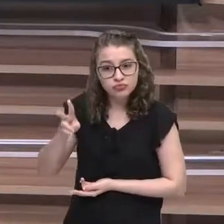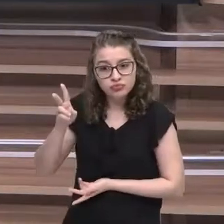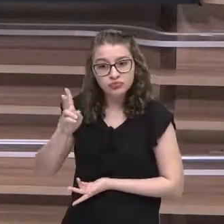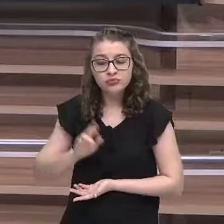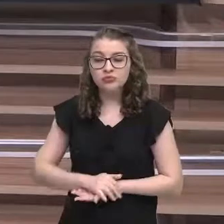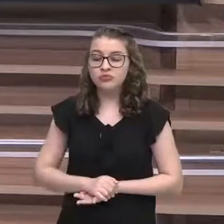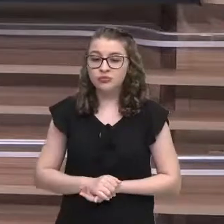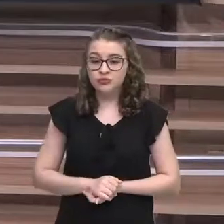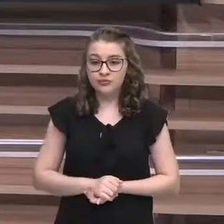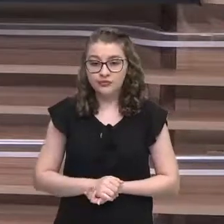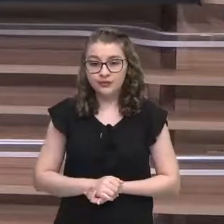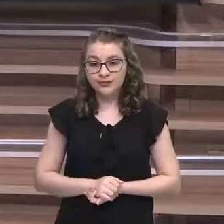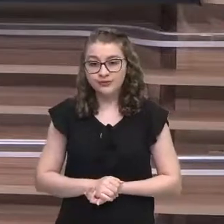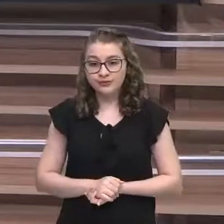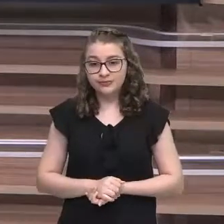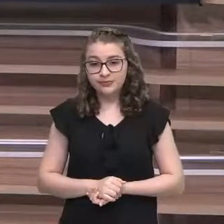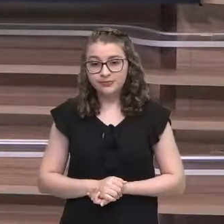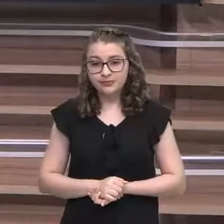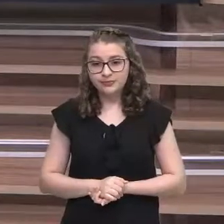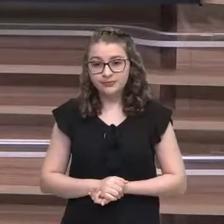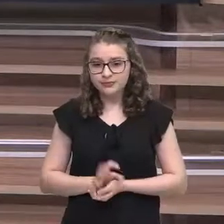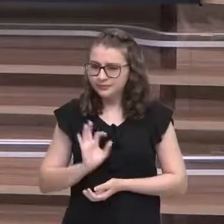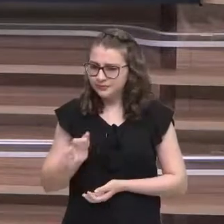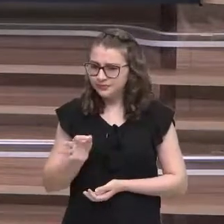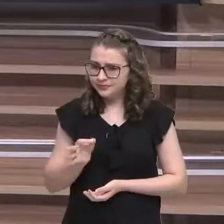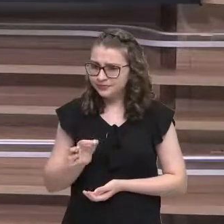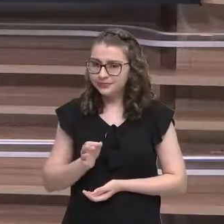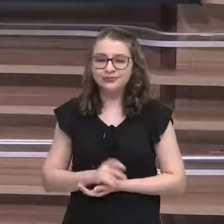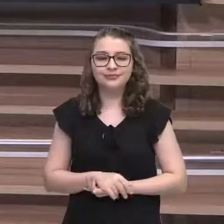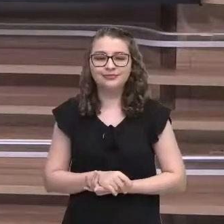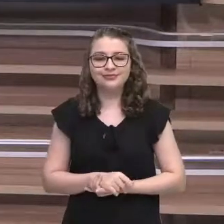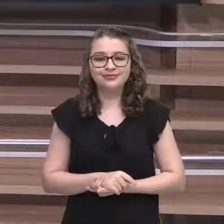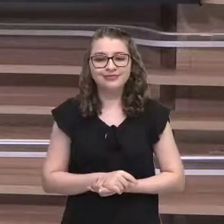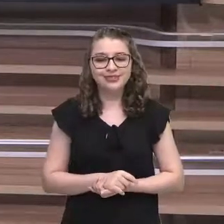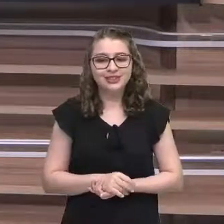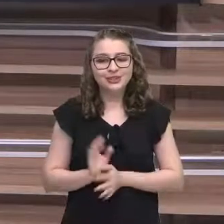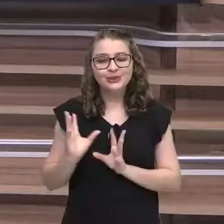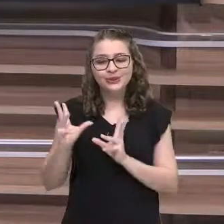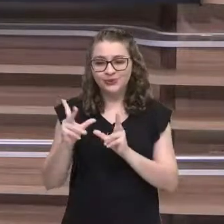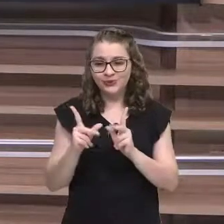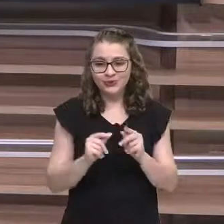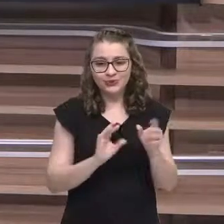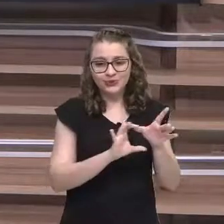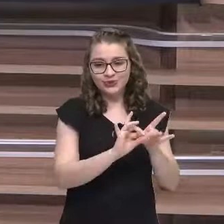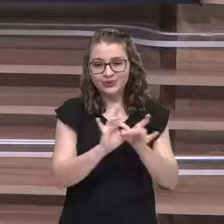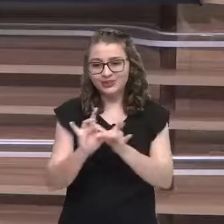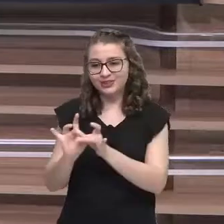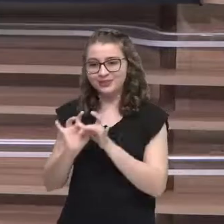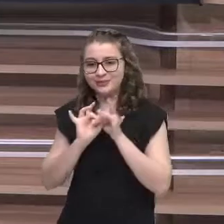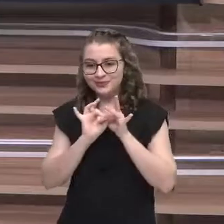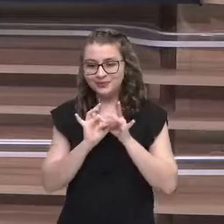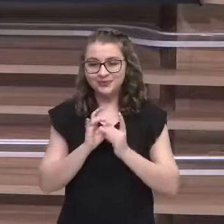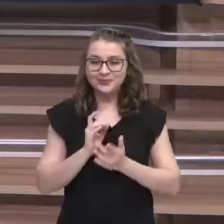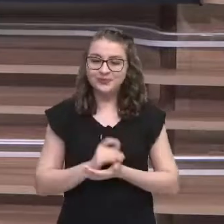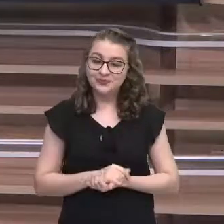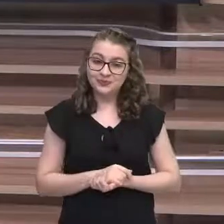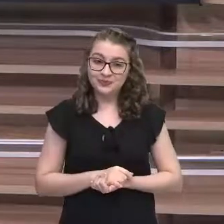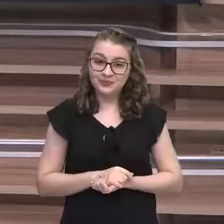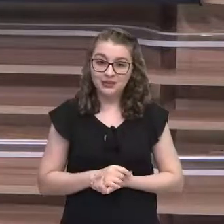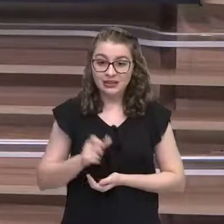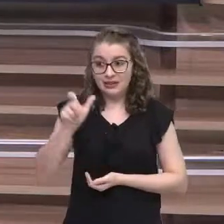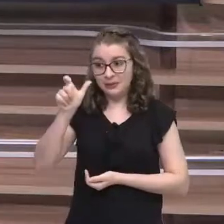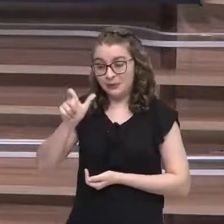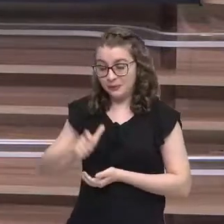bibliográficas que você lê. Não é isso? Então está tudo relacionado aí. Então, é por isso que o